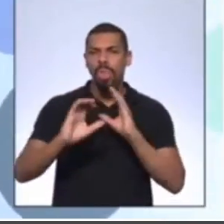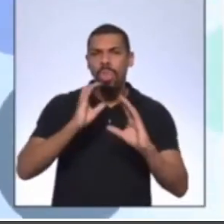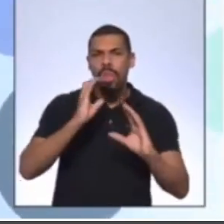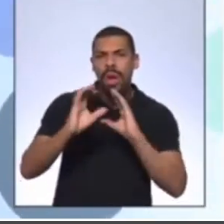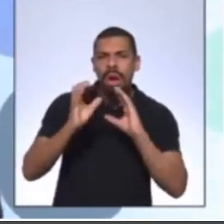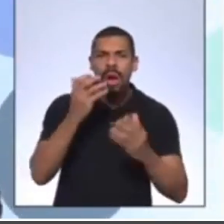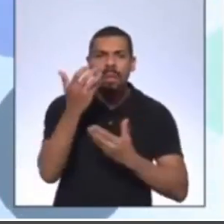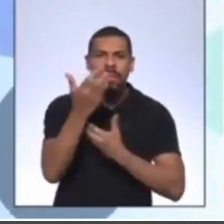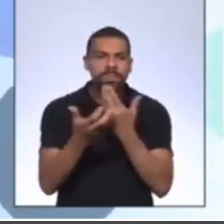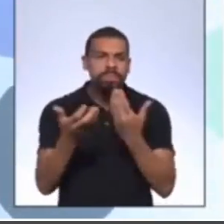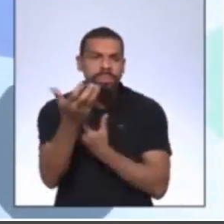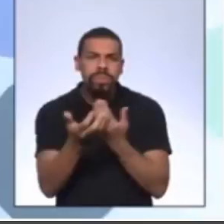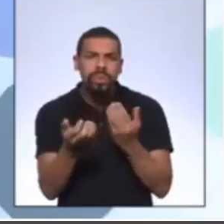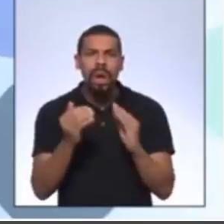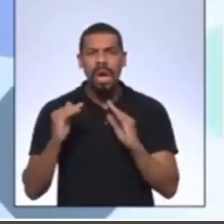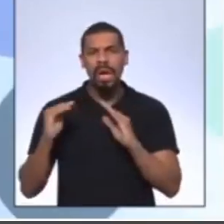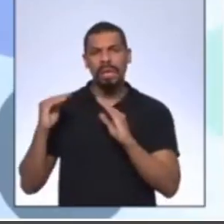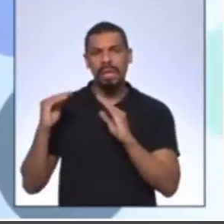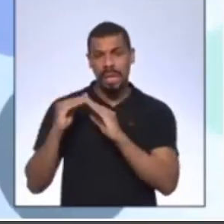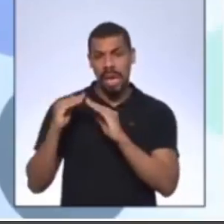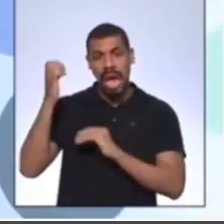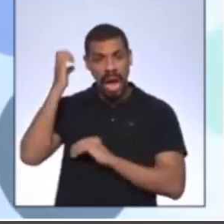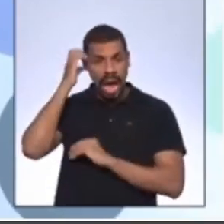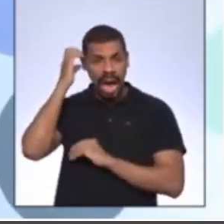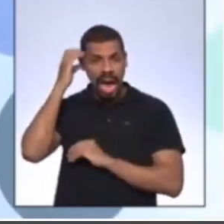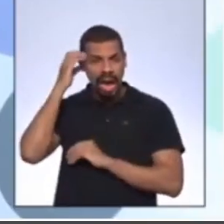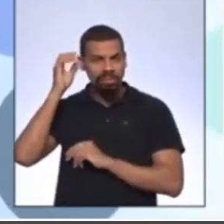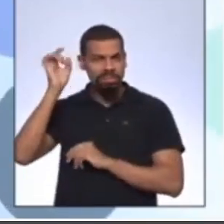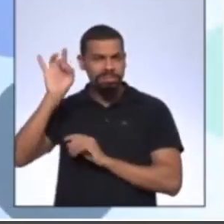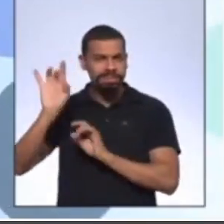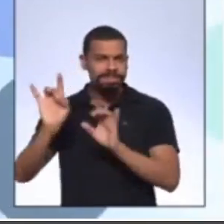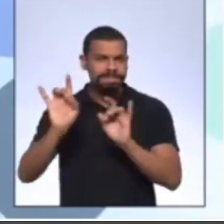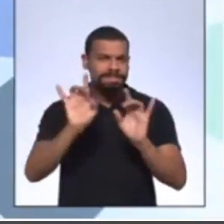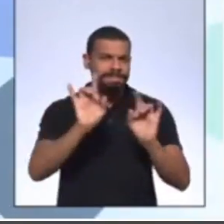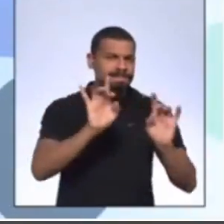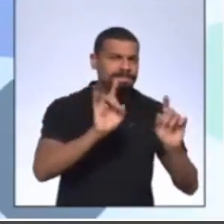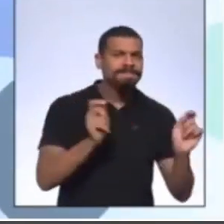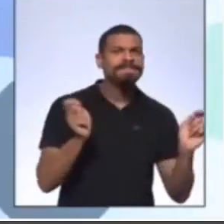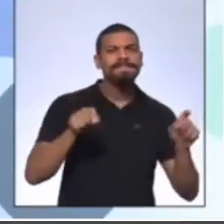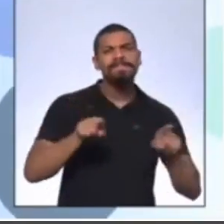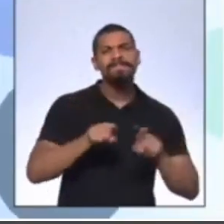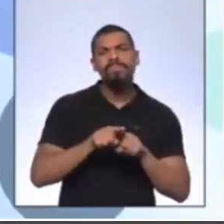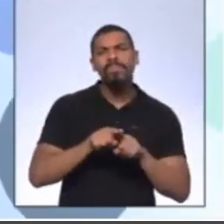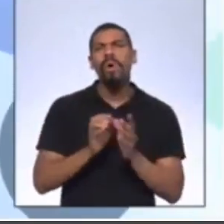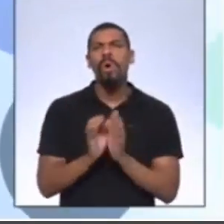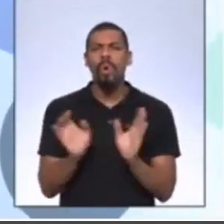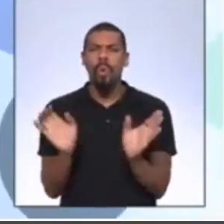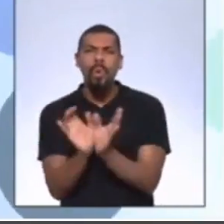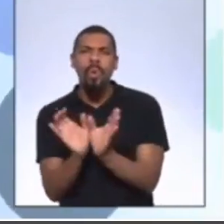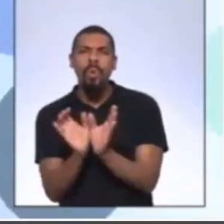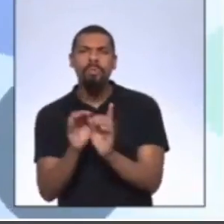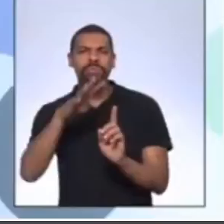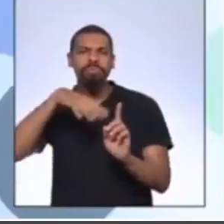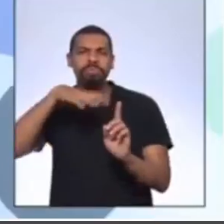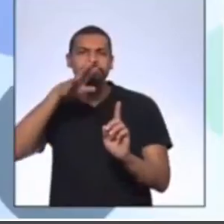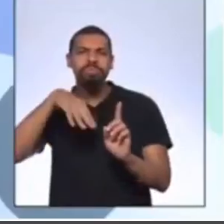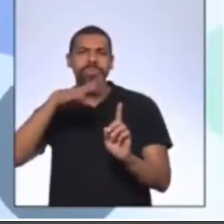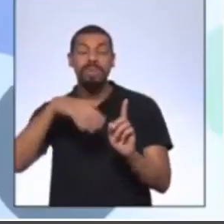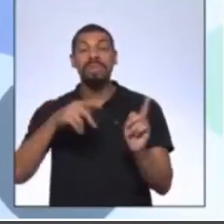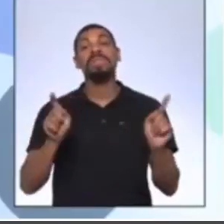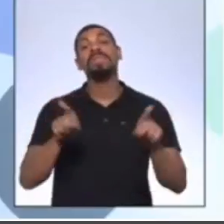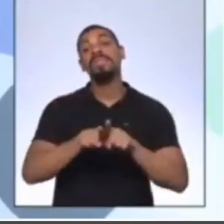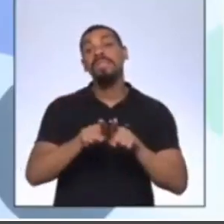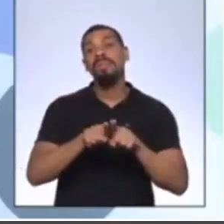rádio esse cantor começar a fazer parte do dia a dia das pessoas começar a ter os primeiros clubes né e essa